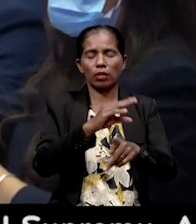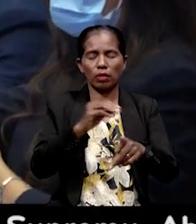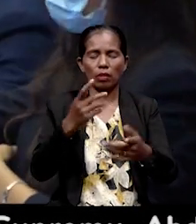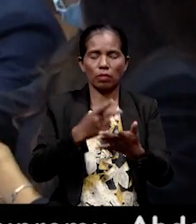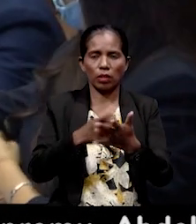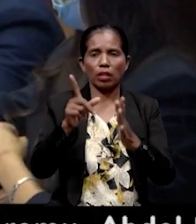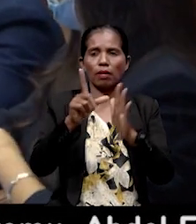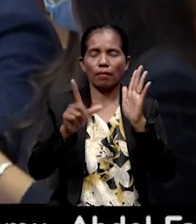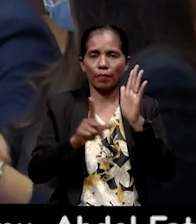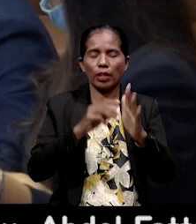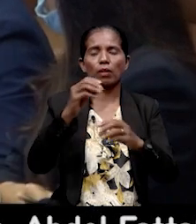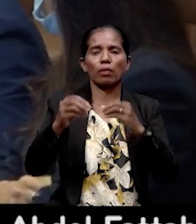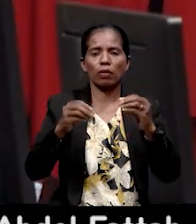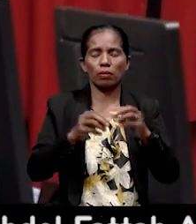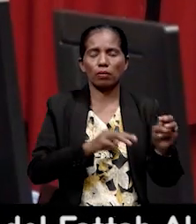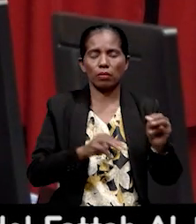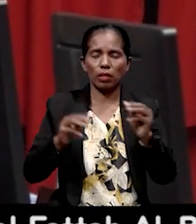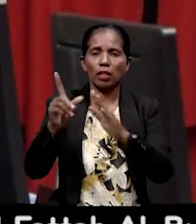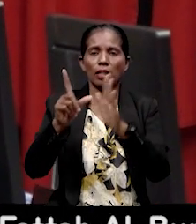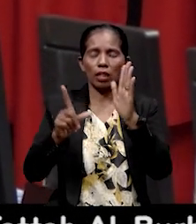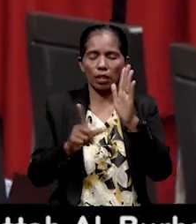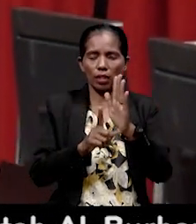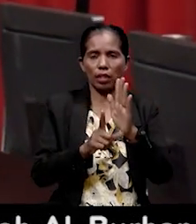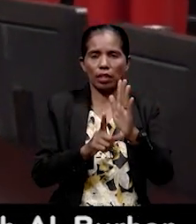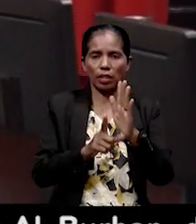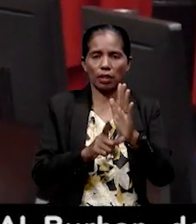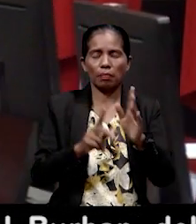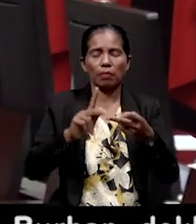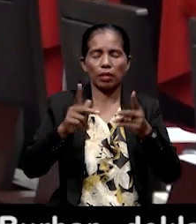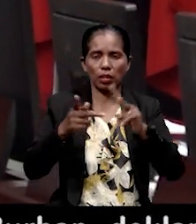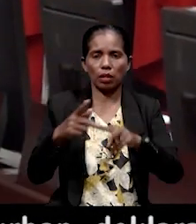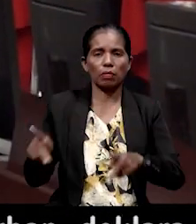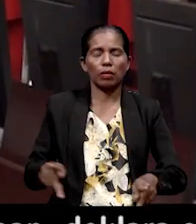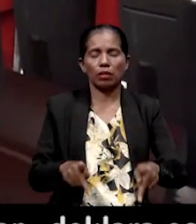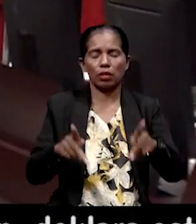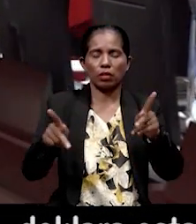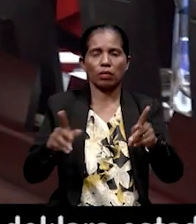projeto decreto lei konaba alteração dahulu regime jurídico parceria público